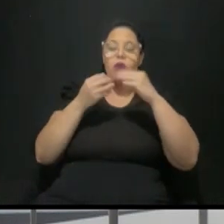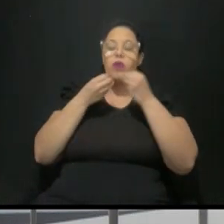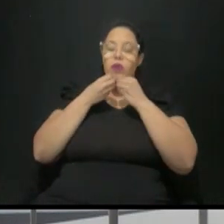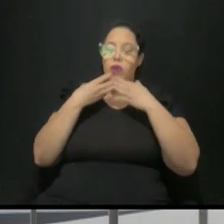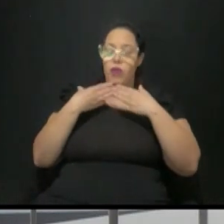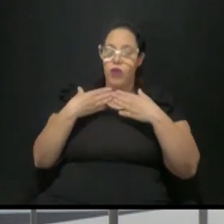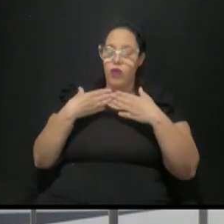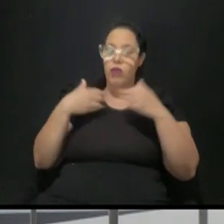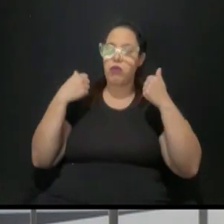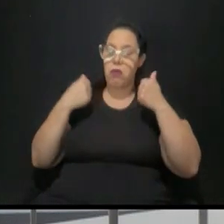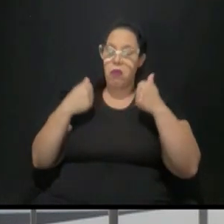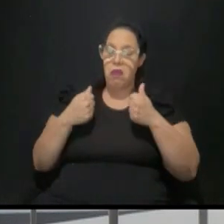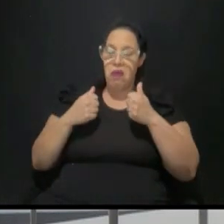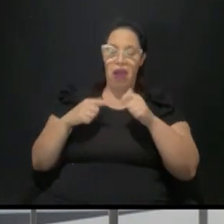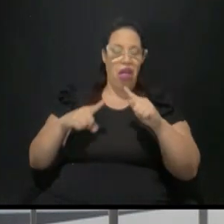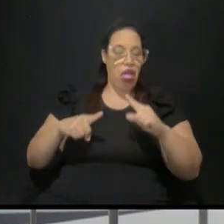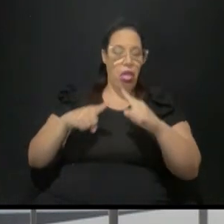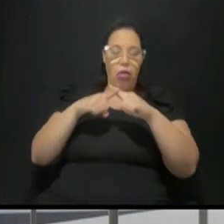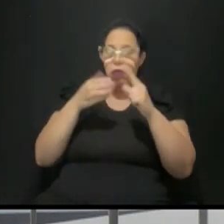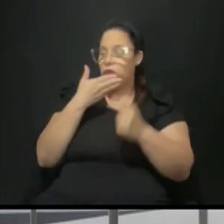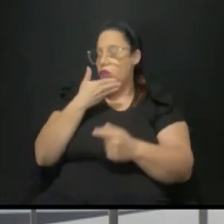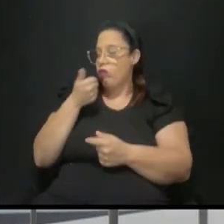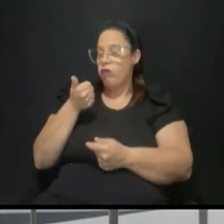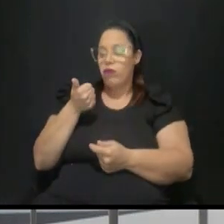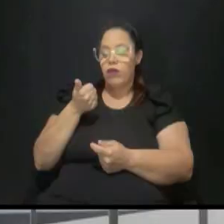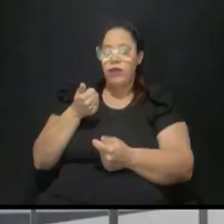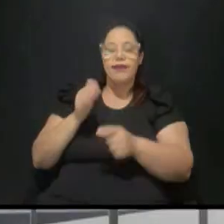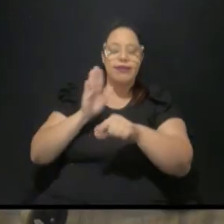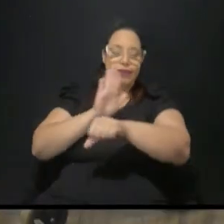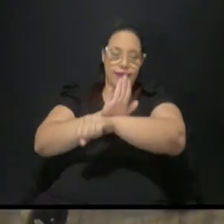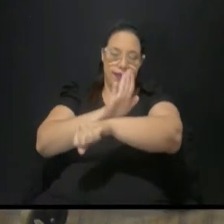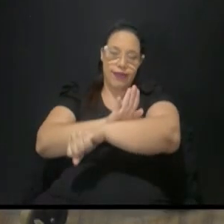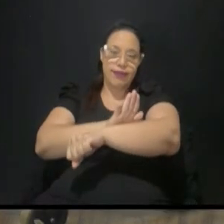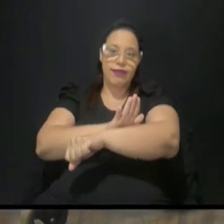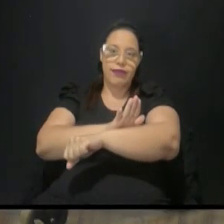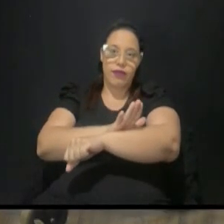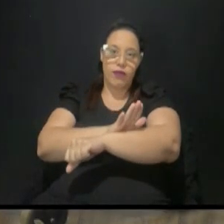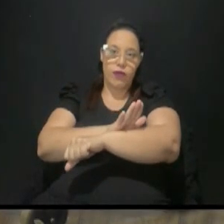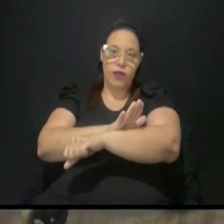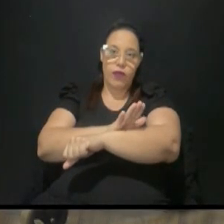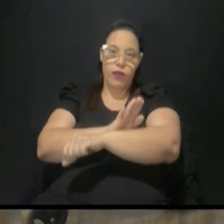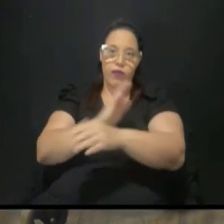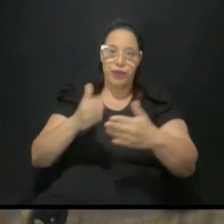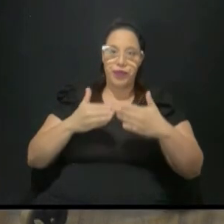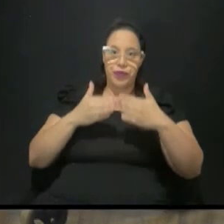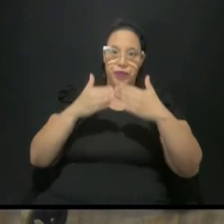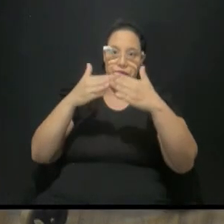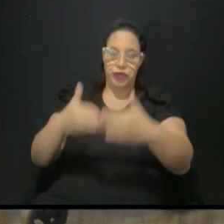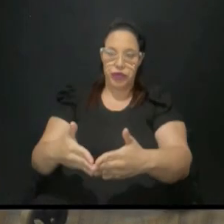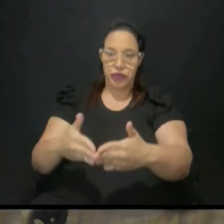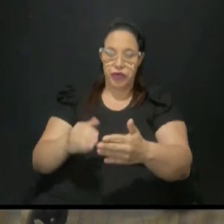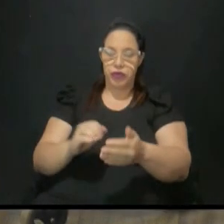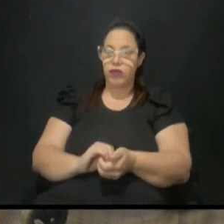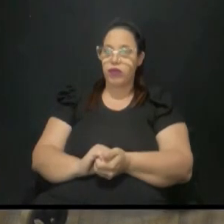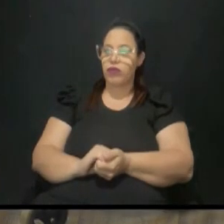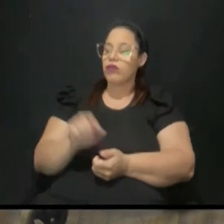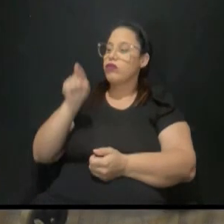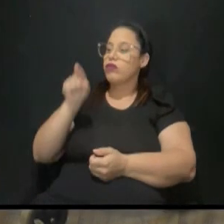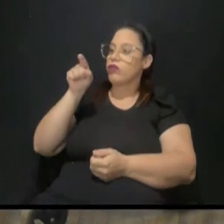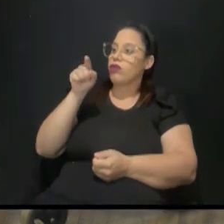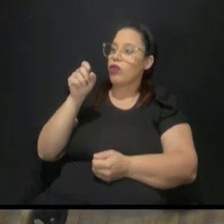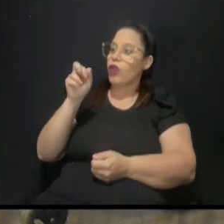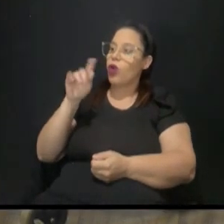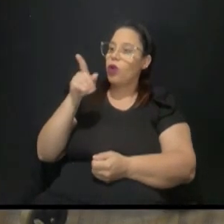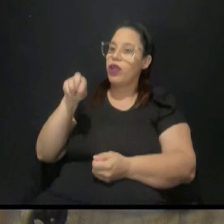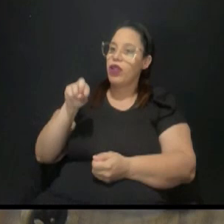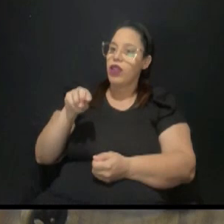vez melhor com essa ajuda do Bolsa Atleta. Sim. E você, Luiz Marcelo, fala para nós como